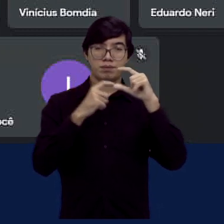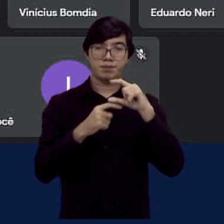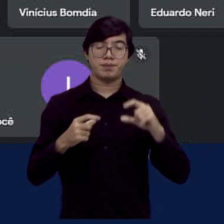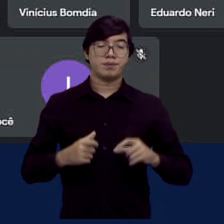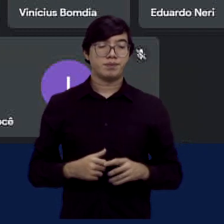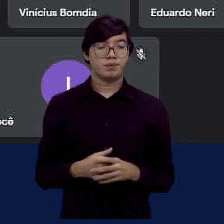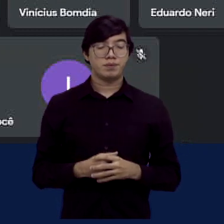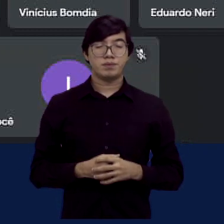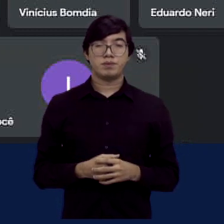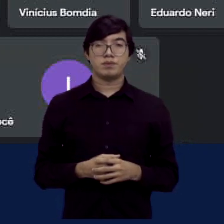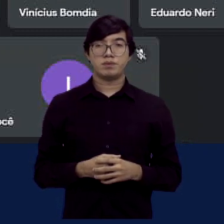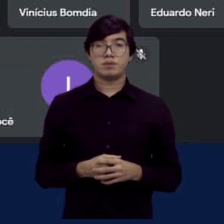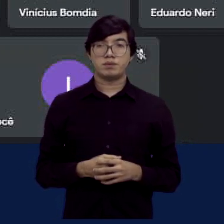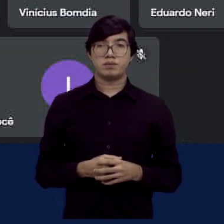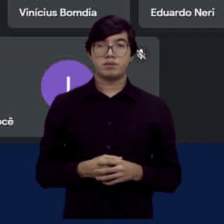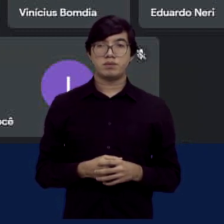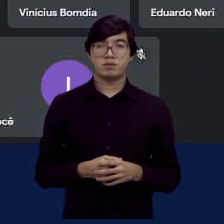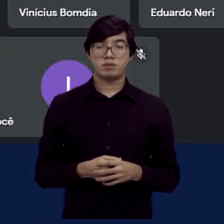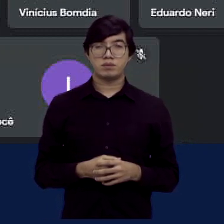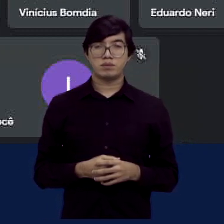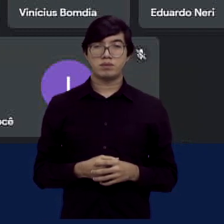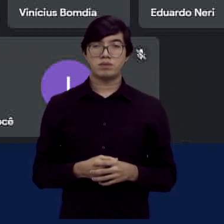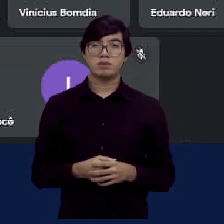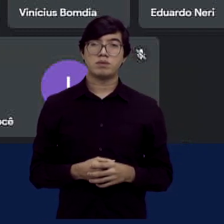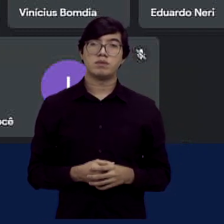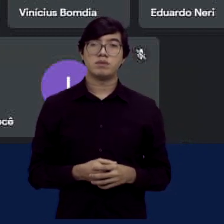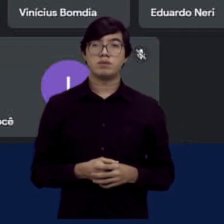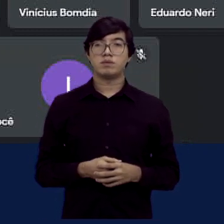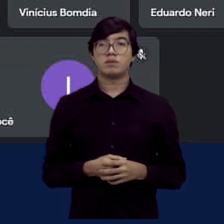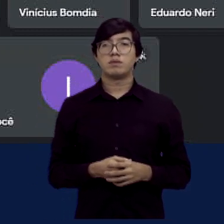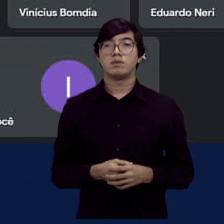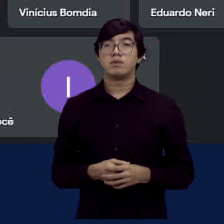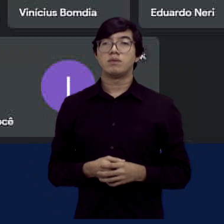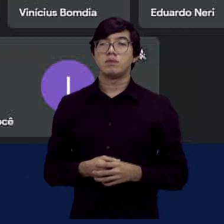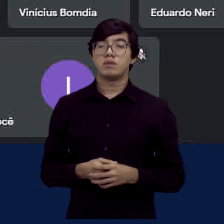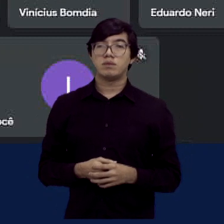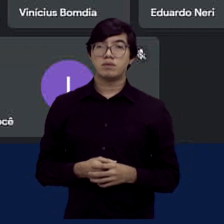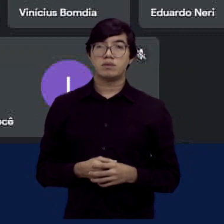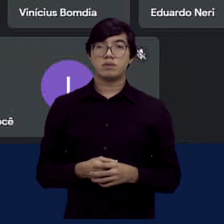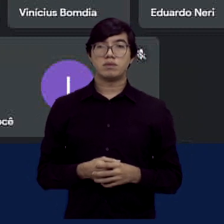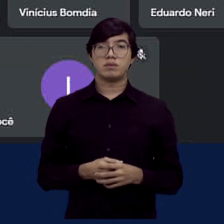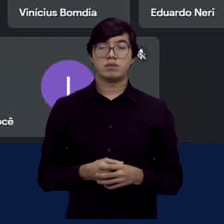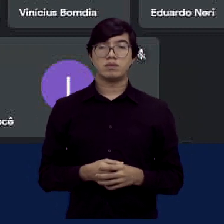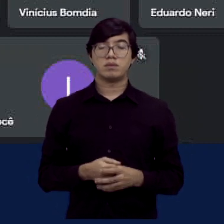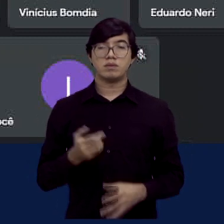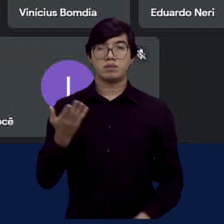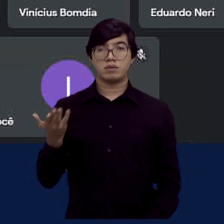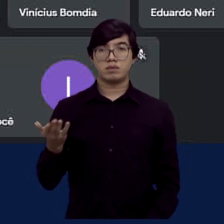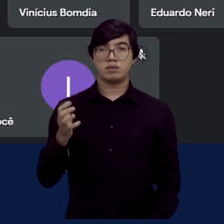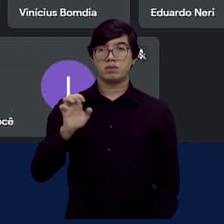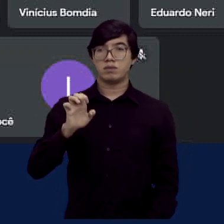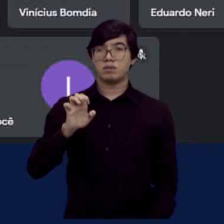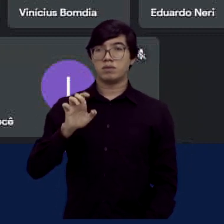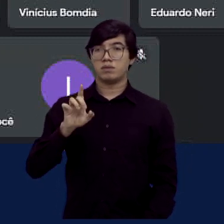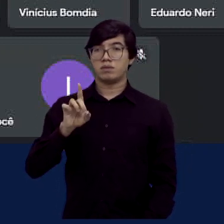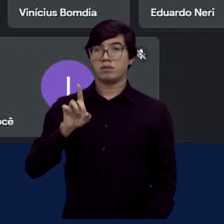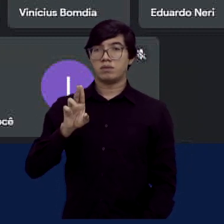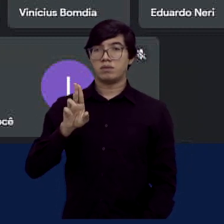Inclusive, tem uma questão. Primeiro, tem um comentário aqui do Eduardo Nery que eu acho interessante